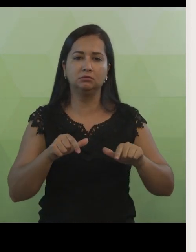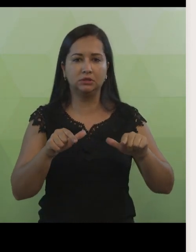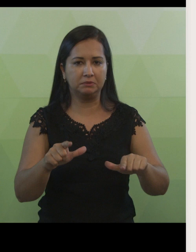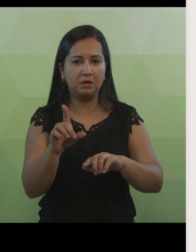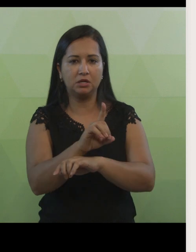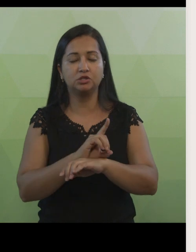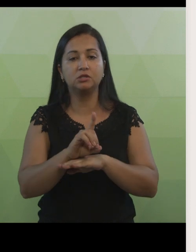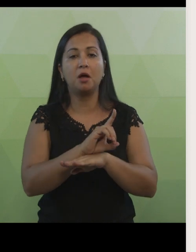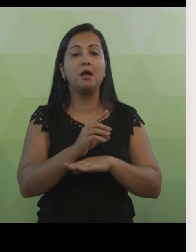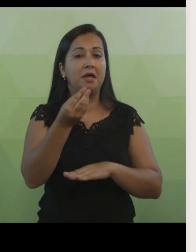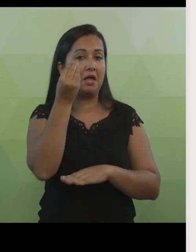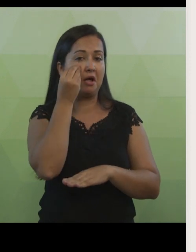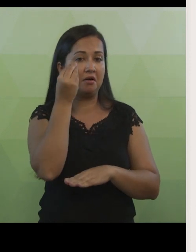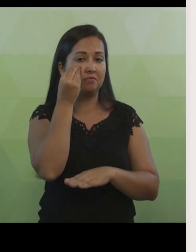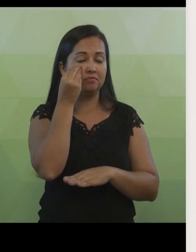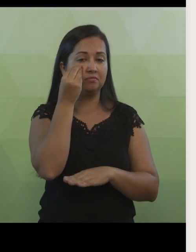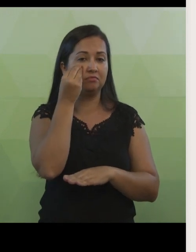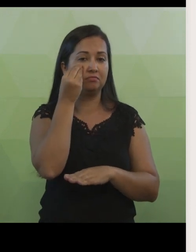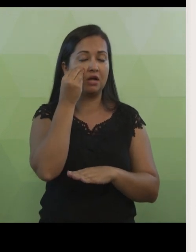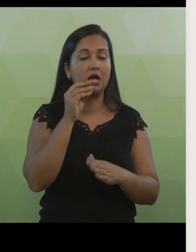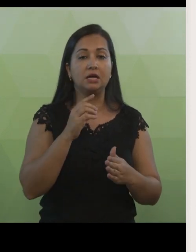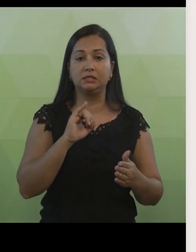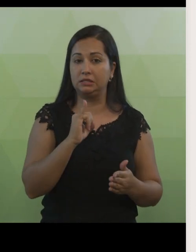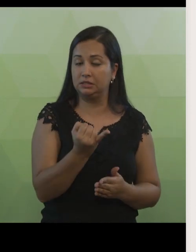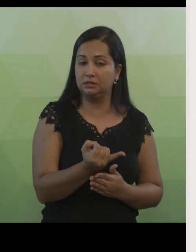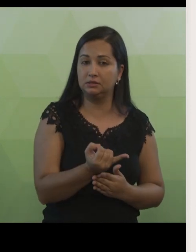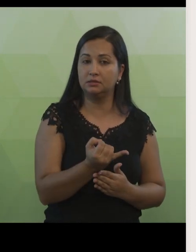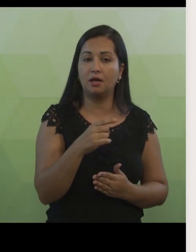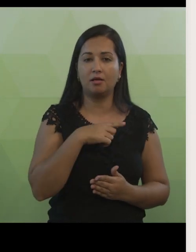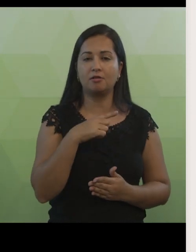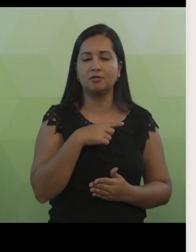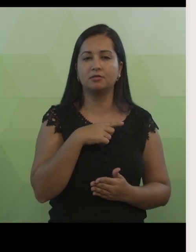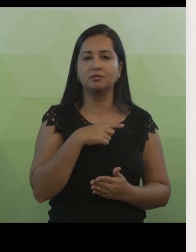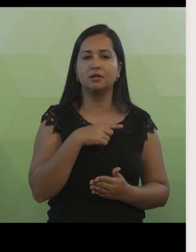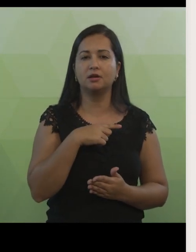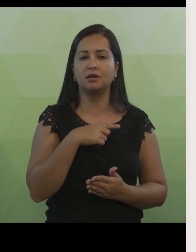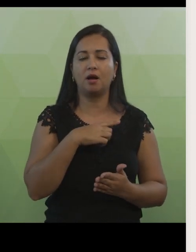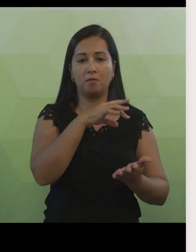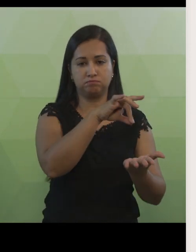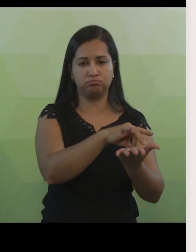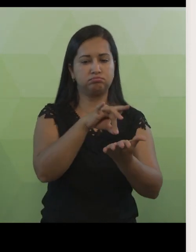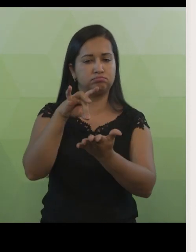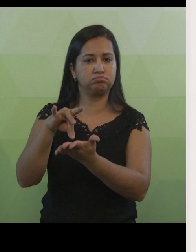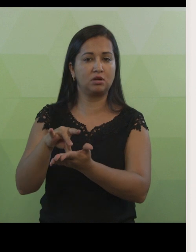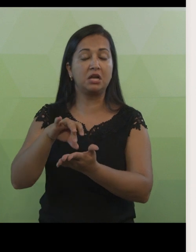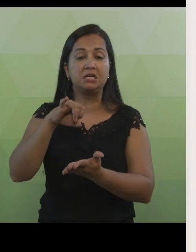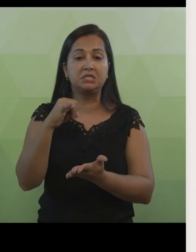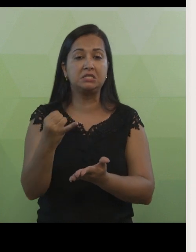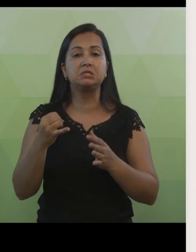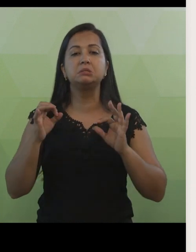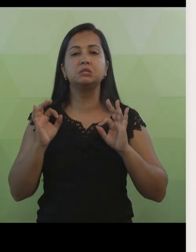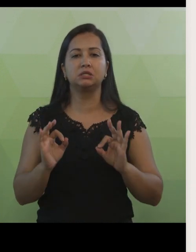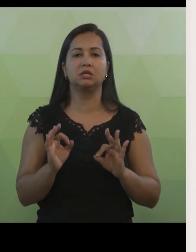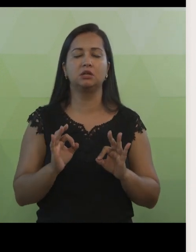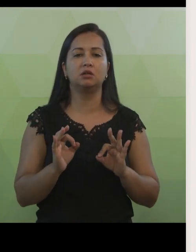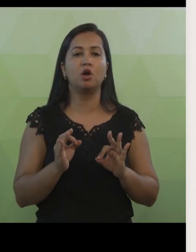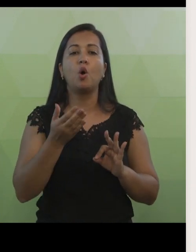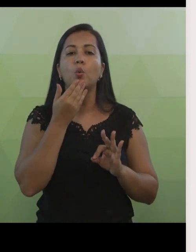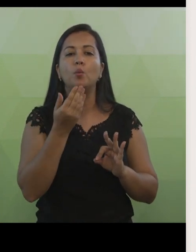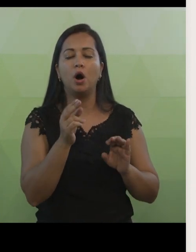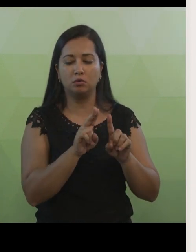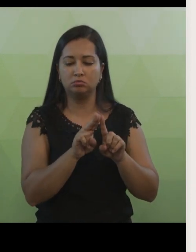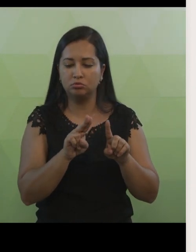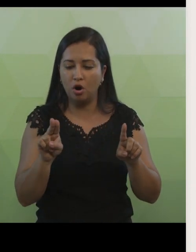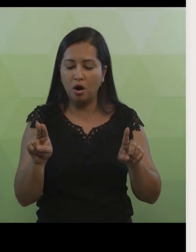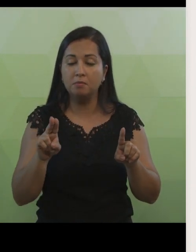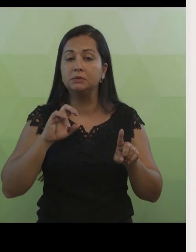certificado. E nesse momento ele vai fazer essa verificação. Ele vai contactar a autoridade certificadora que tem lá